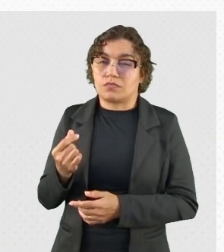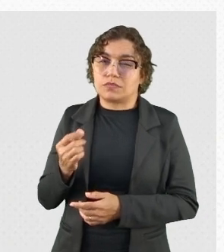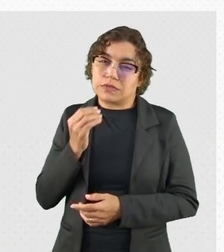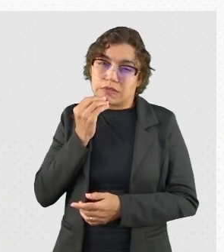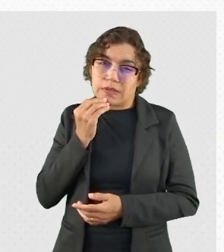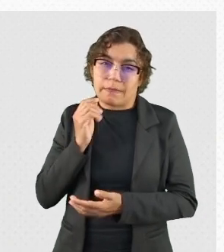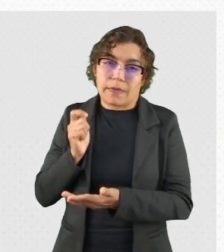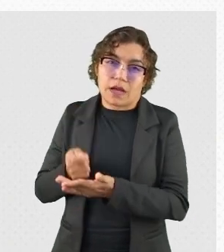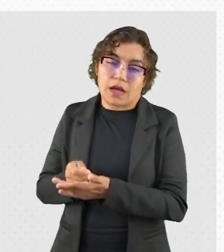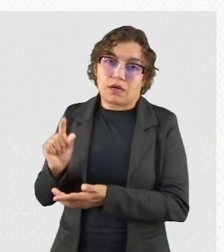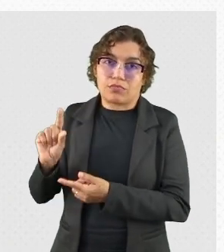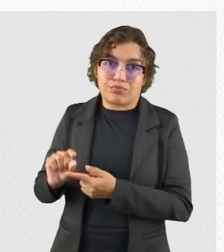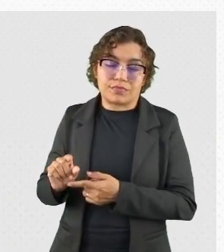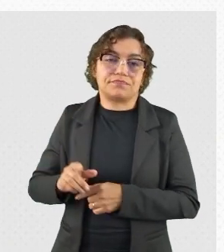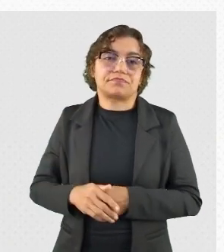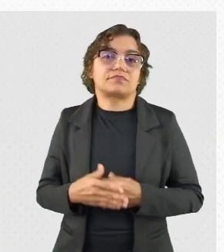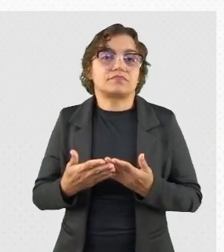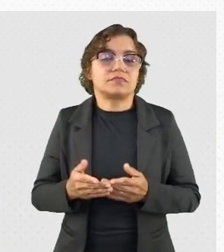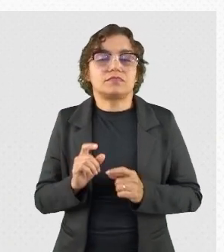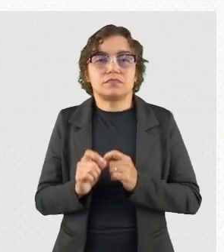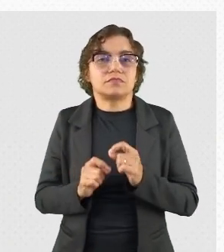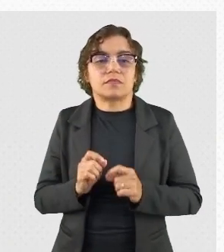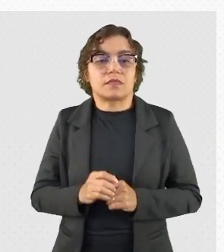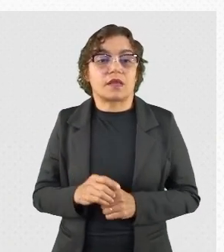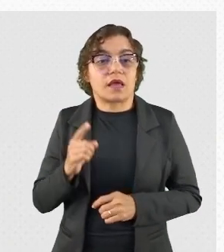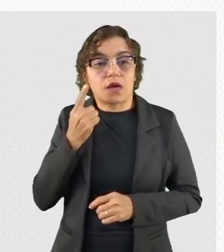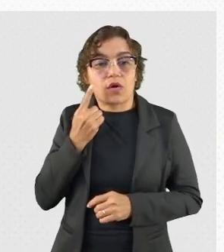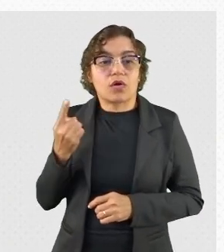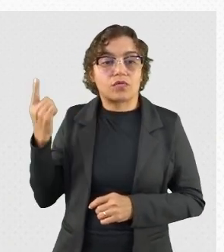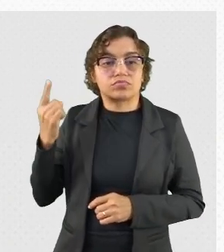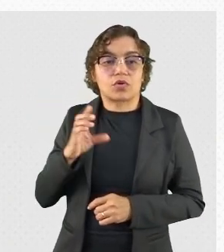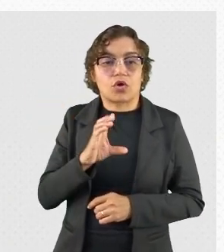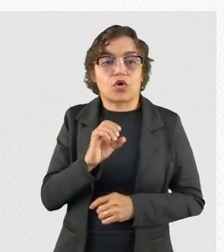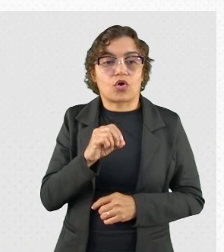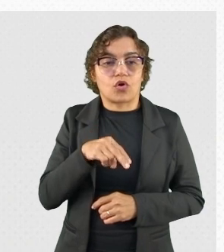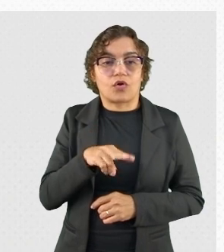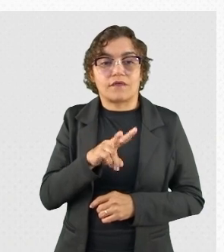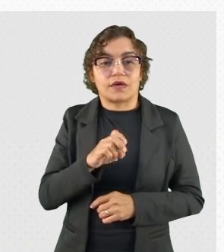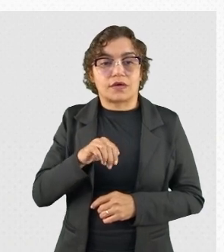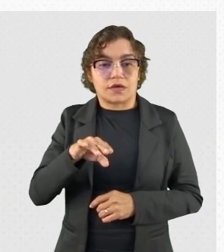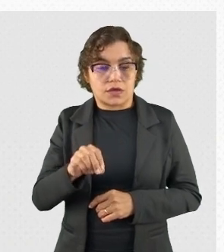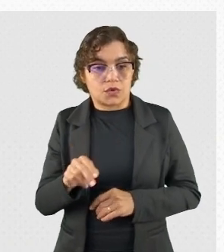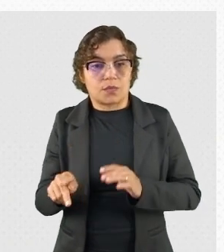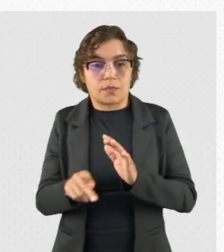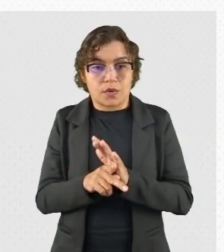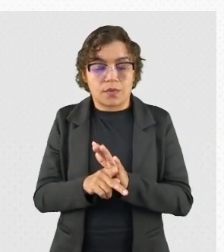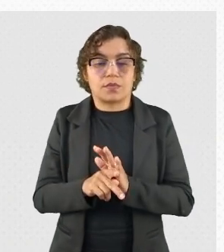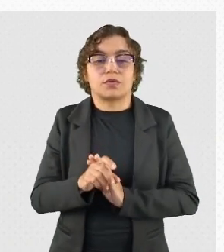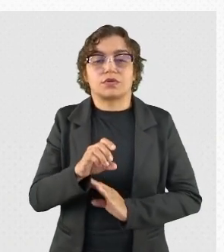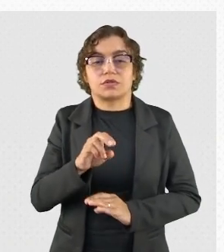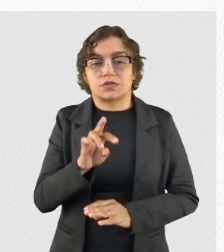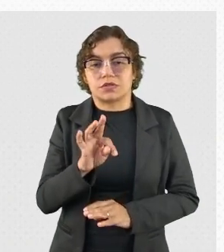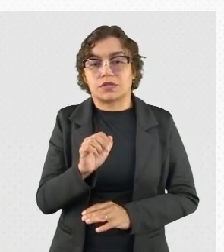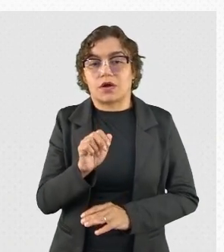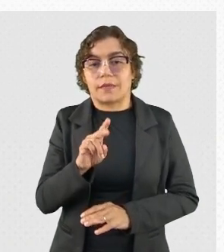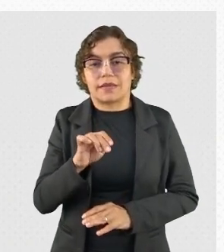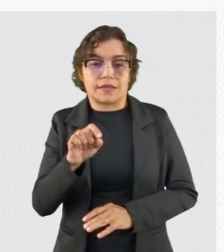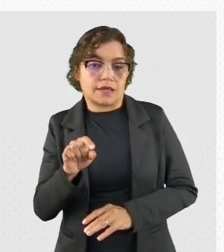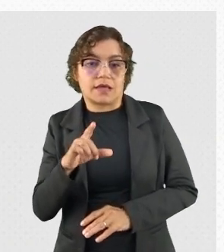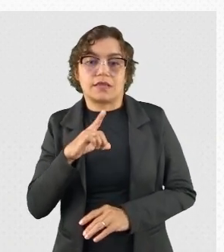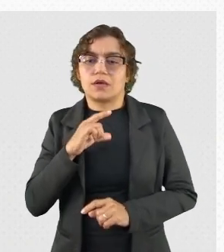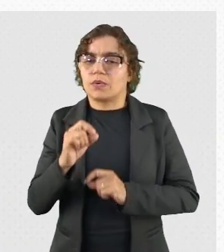Então, o convênio de Taubaté, ele sintetiza exatamente o aporte, né, político, na medida que se